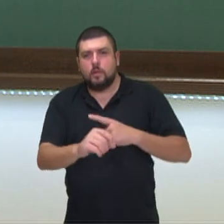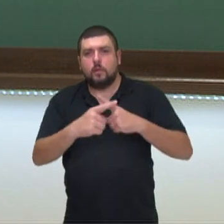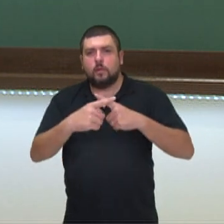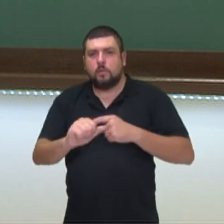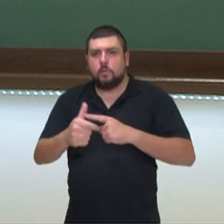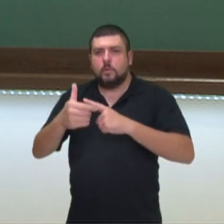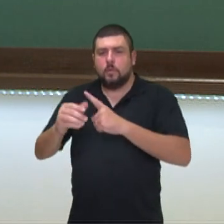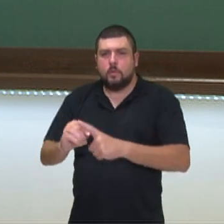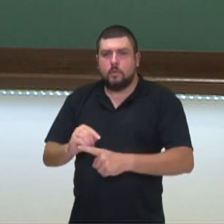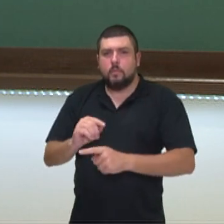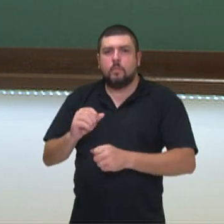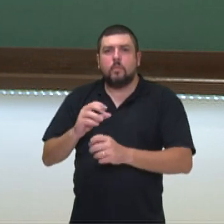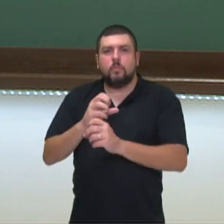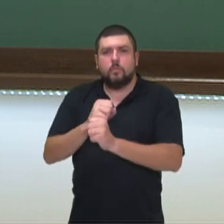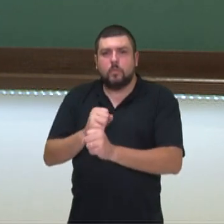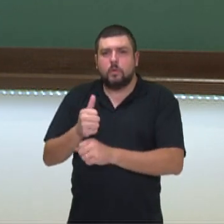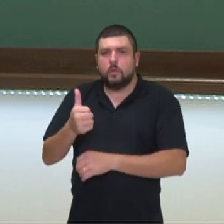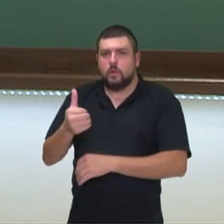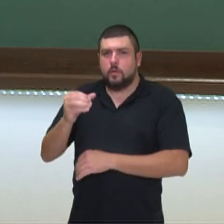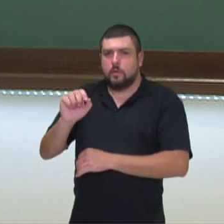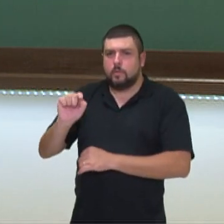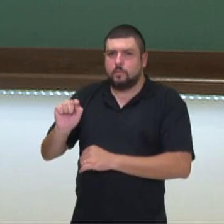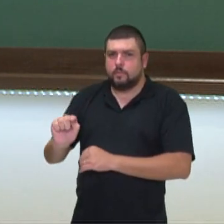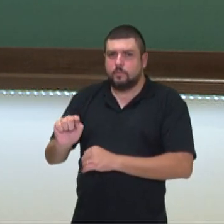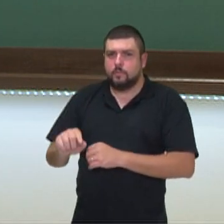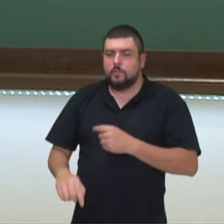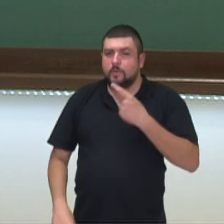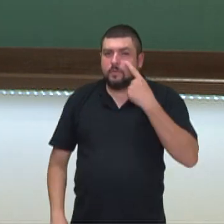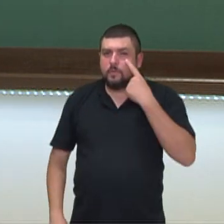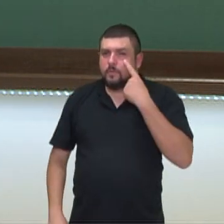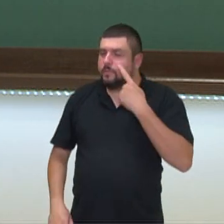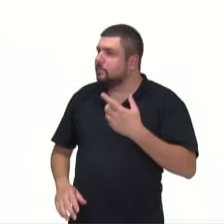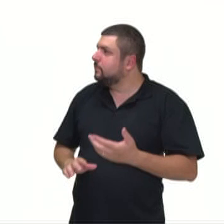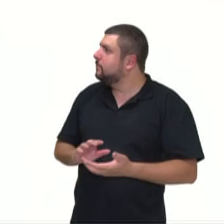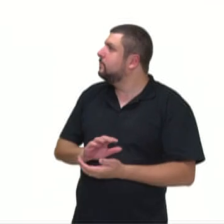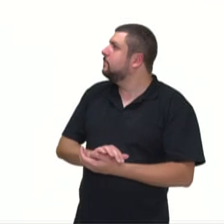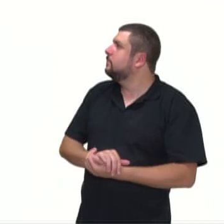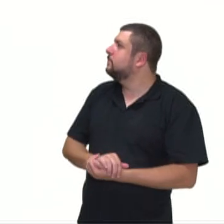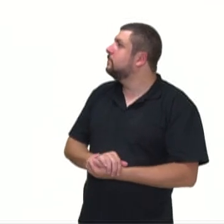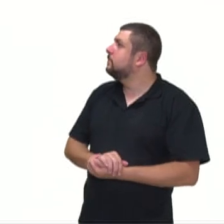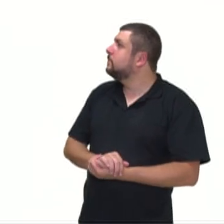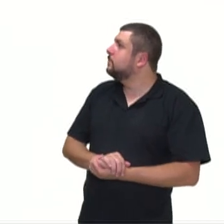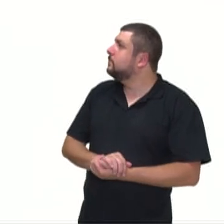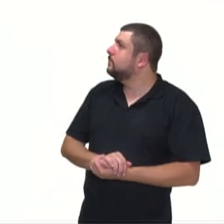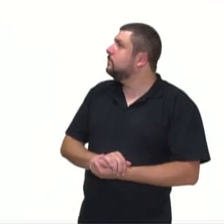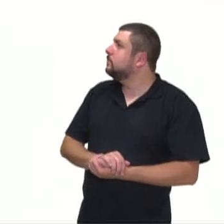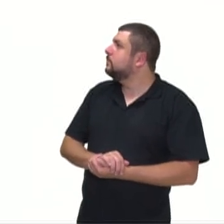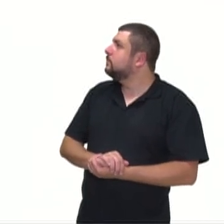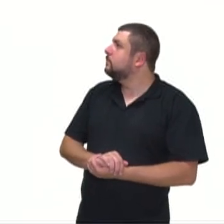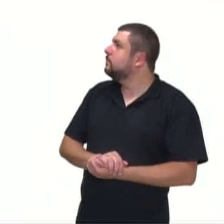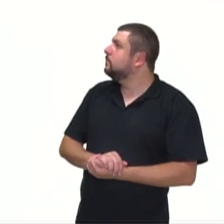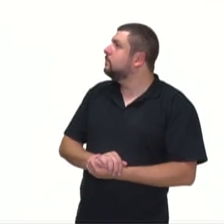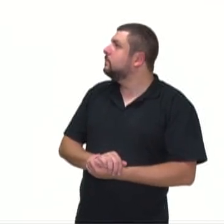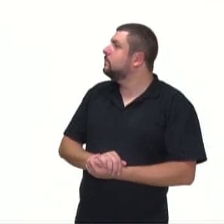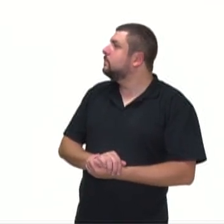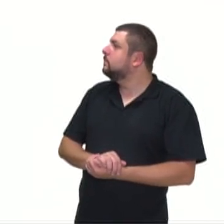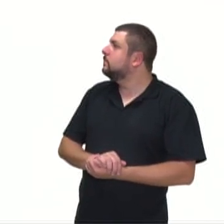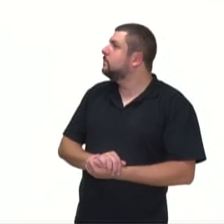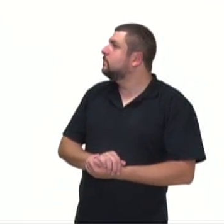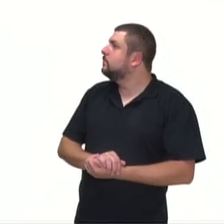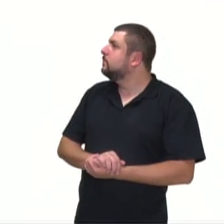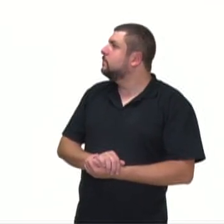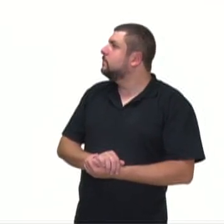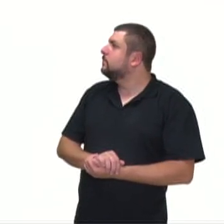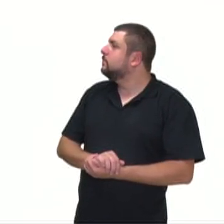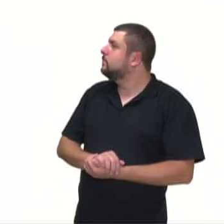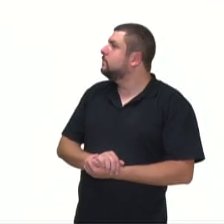dá 10.000. Confere comigo? 10 elevado a 0 é 1, 10 elevado a 1 é 10, 10 ao